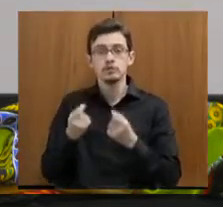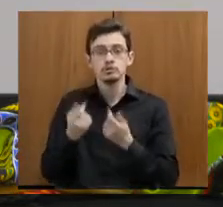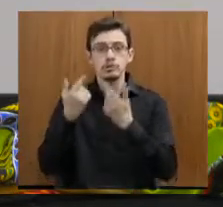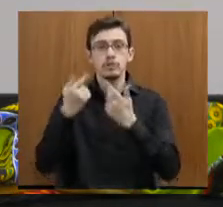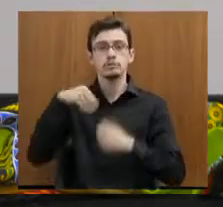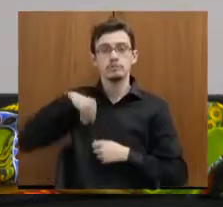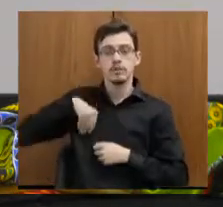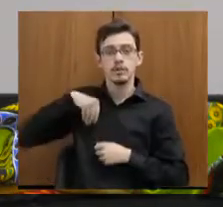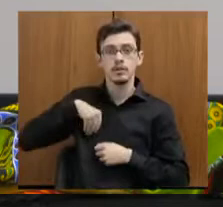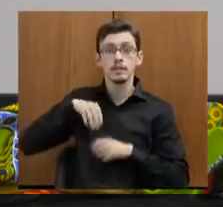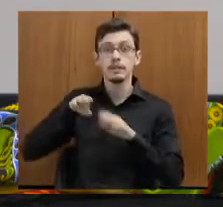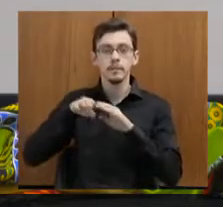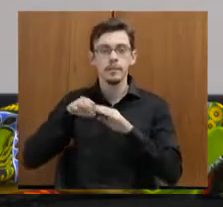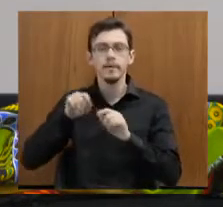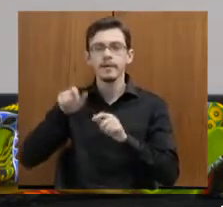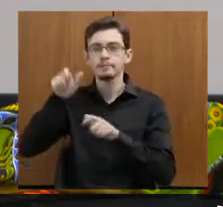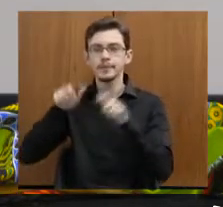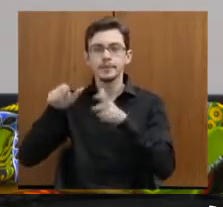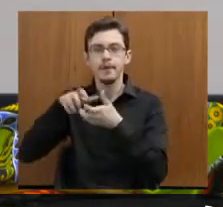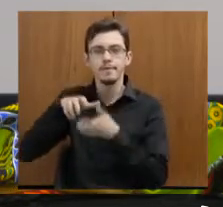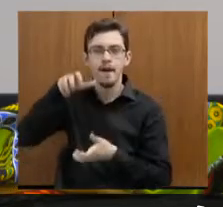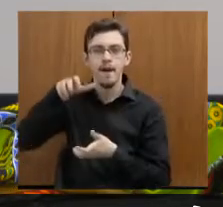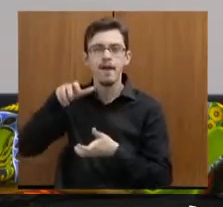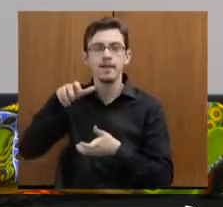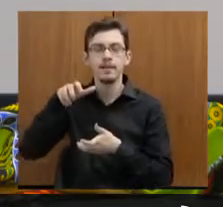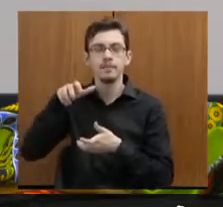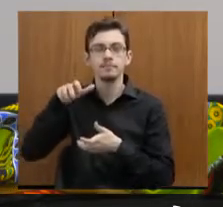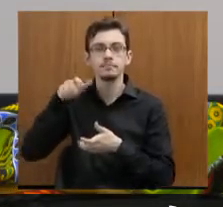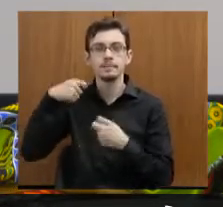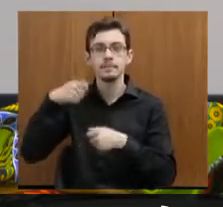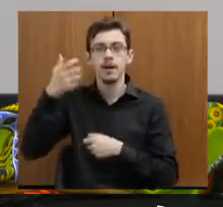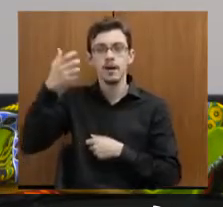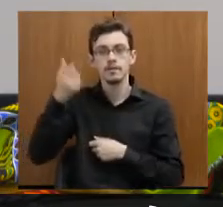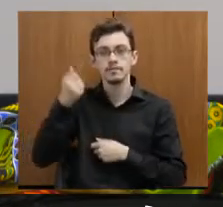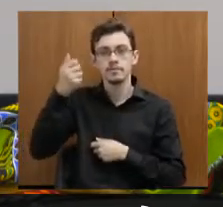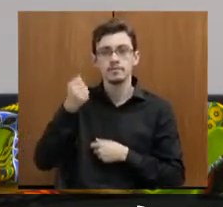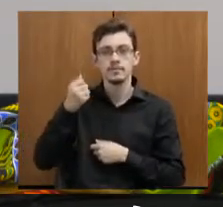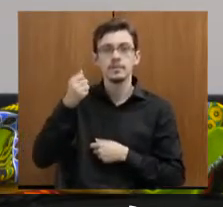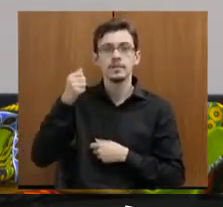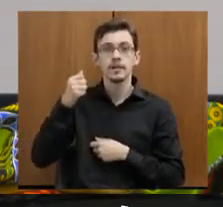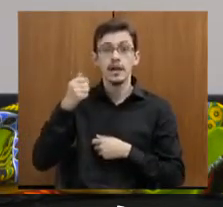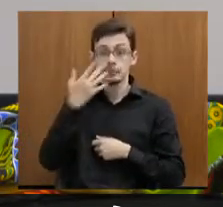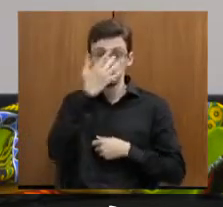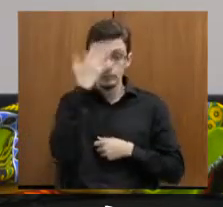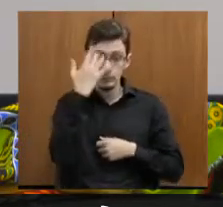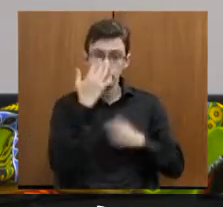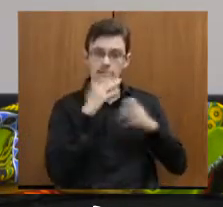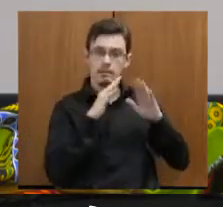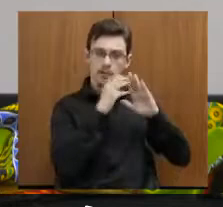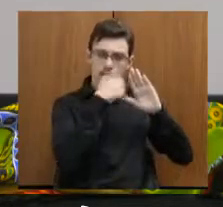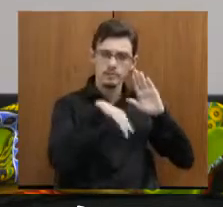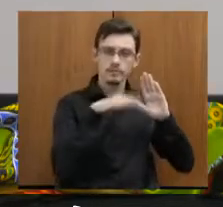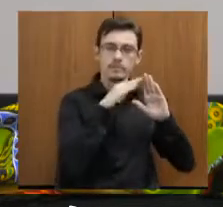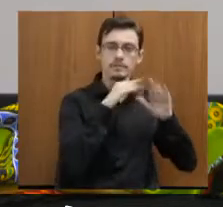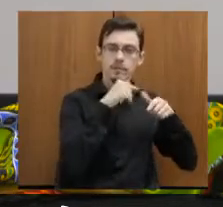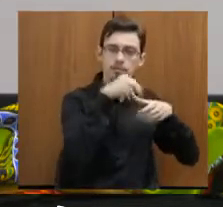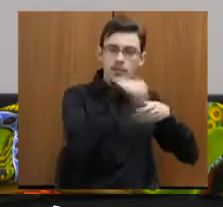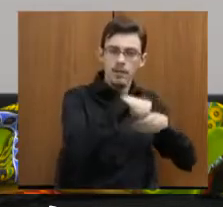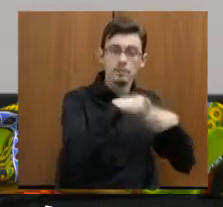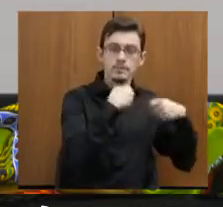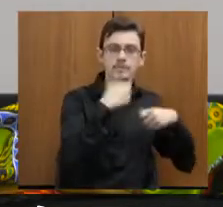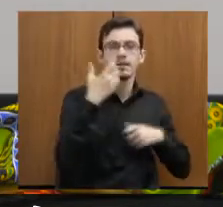dignidade na velhice porque não previdência garantida para os zeladores para as mães-de-santo sacerdotes